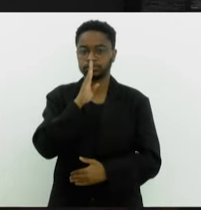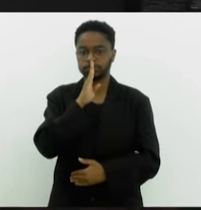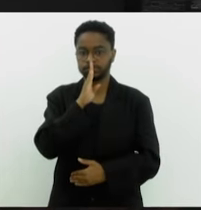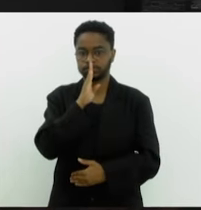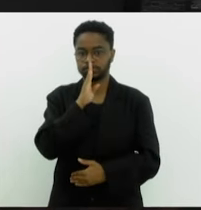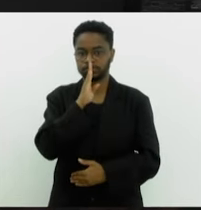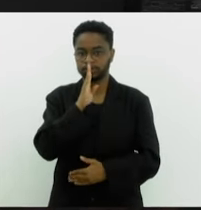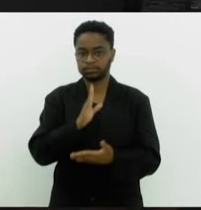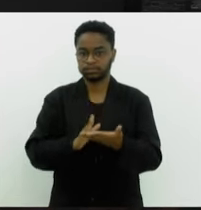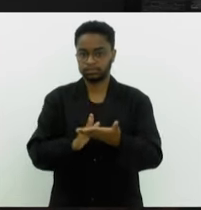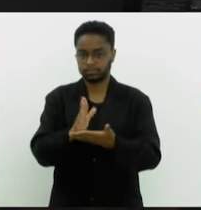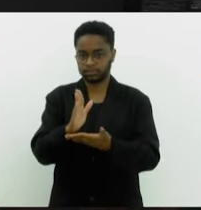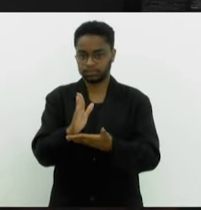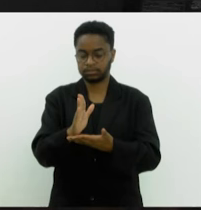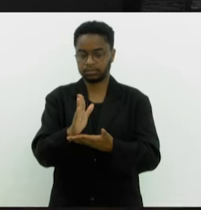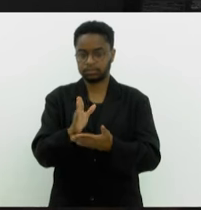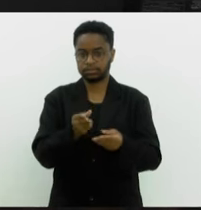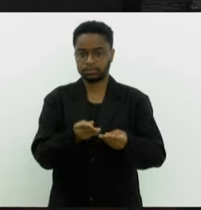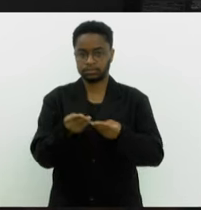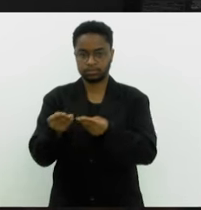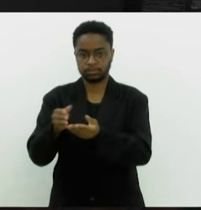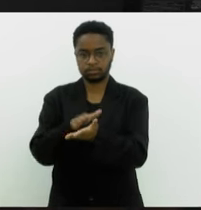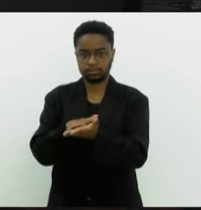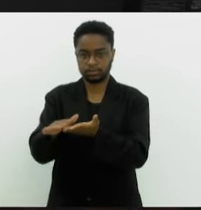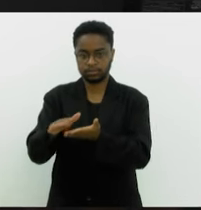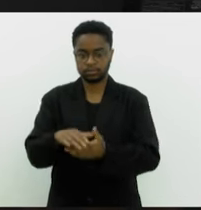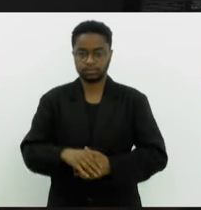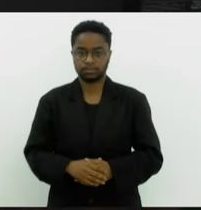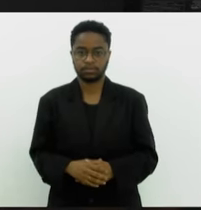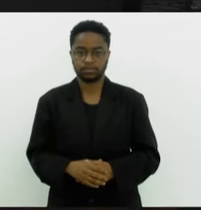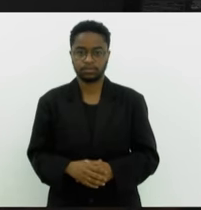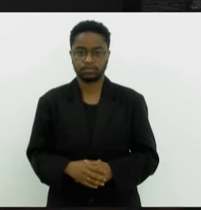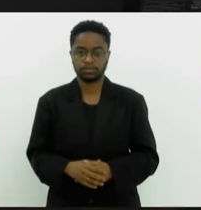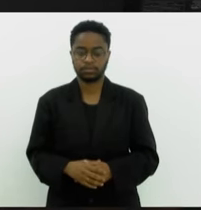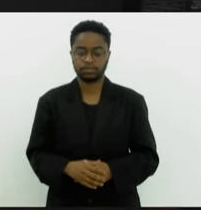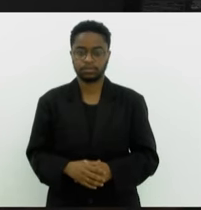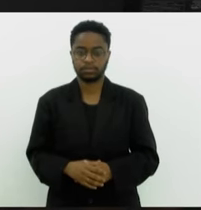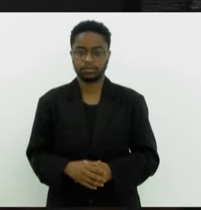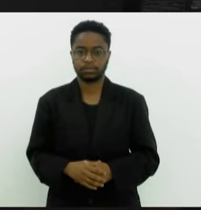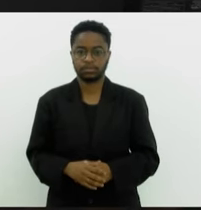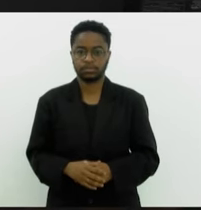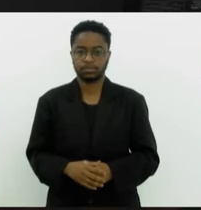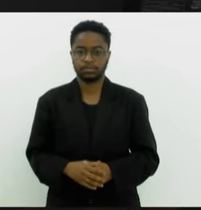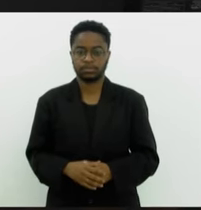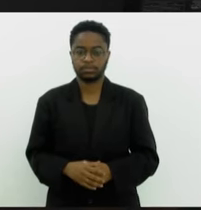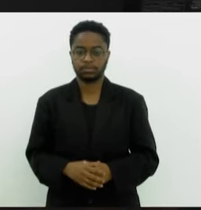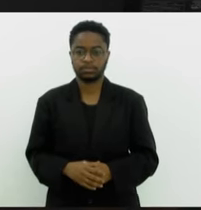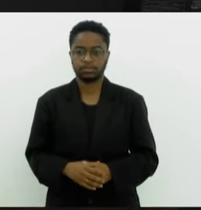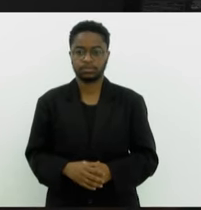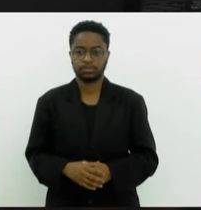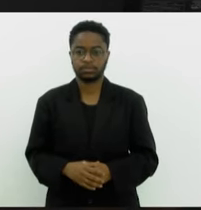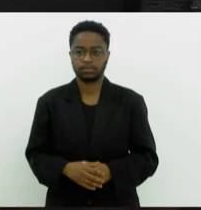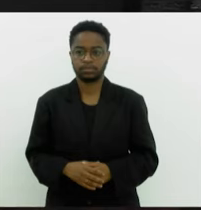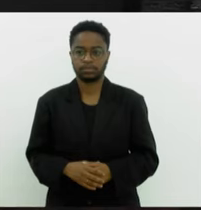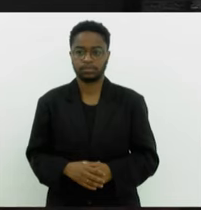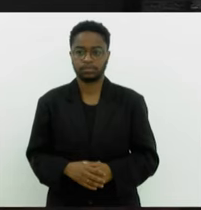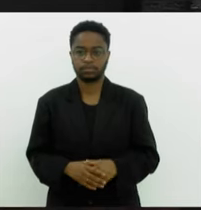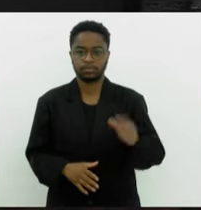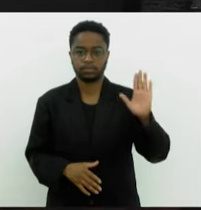estão. Aprovado, vai a promulgação. Publicação, perdão. Senhor